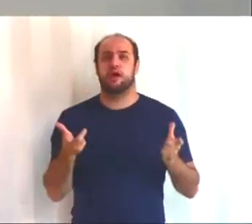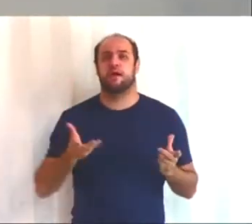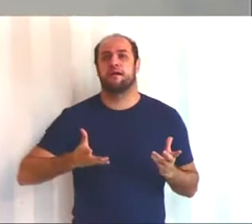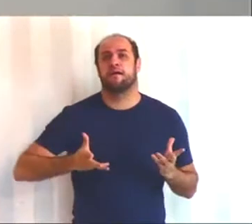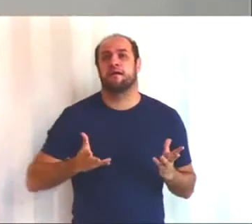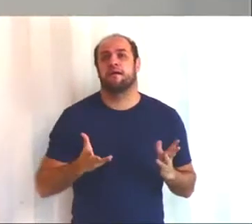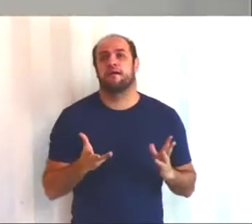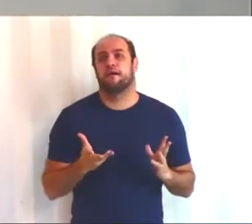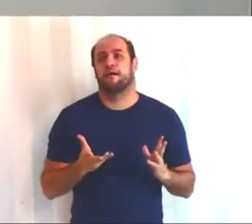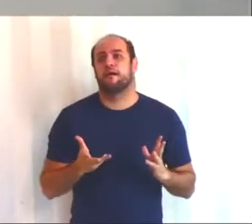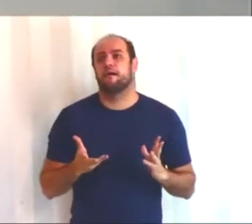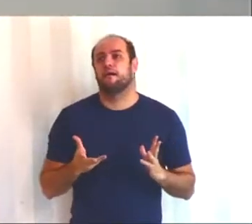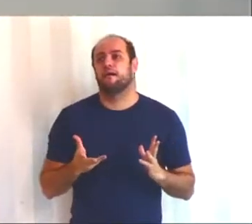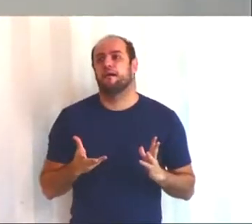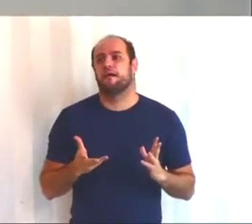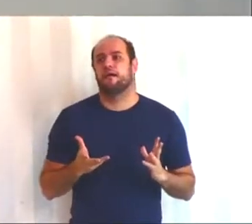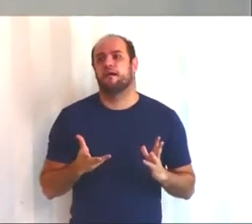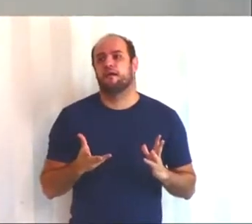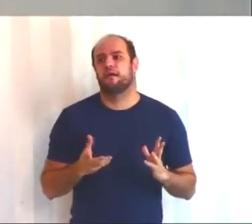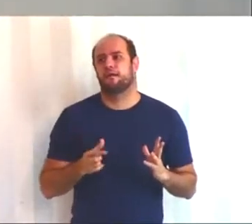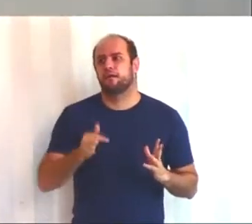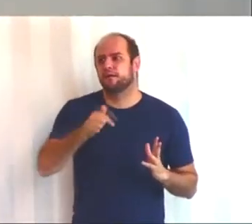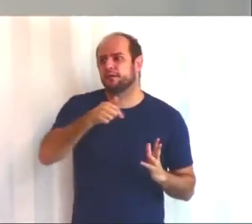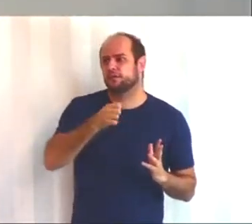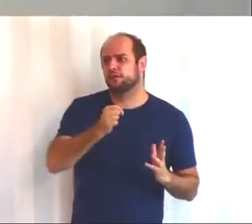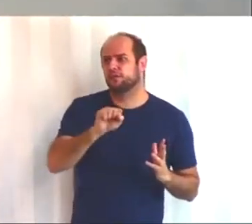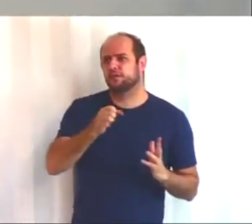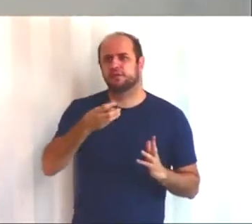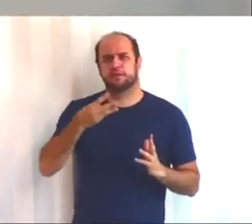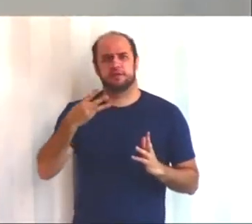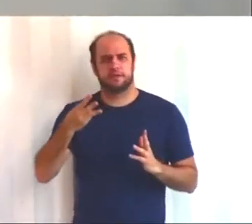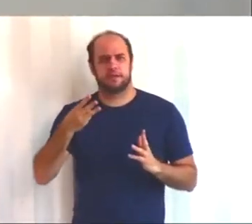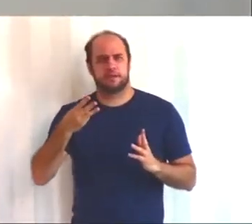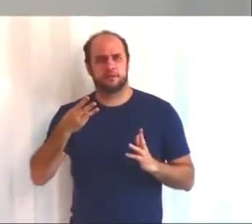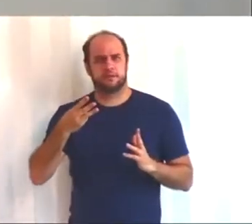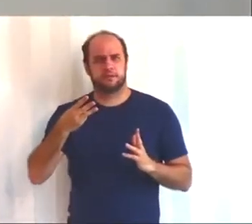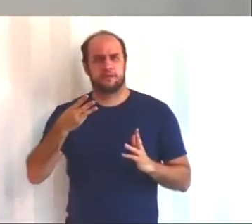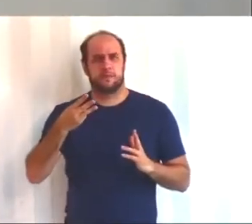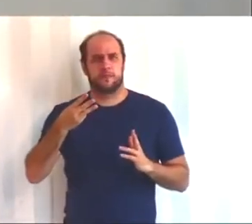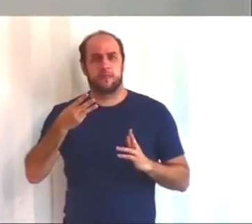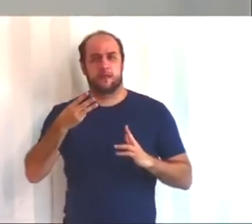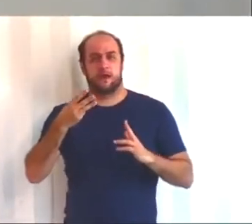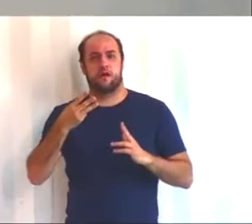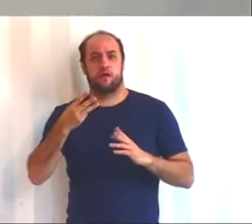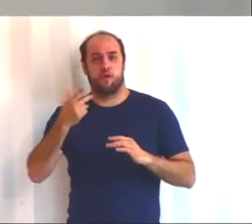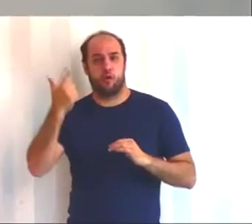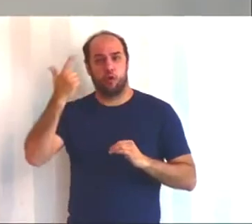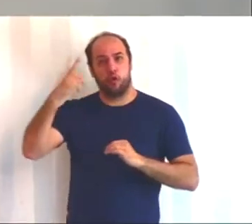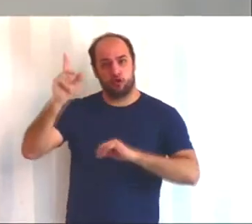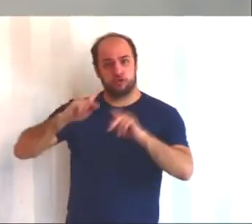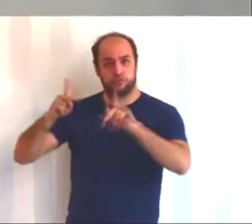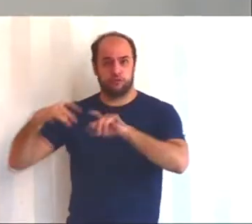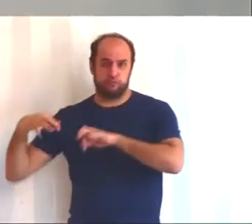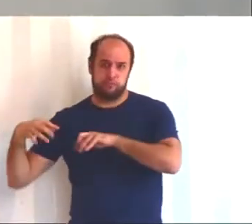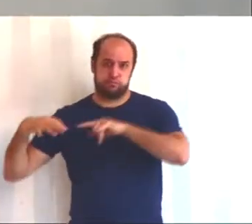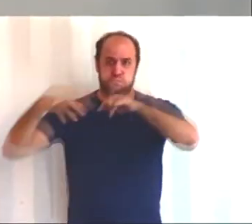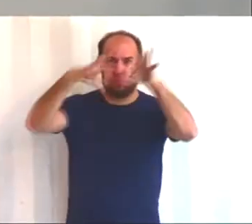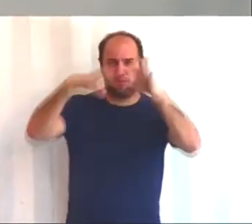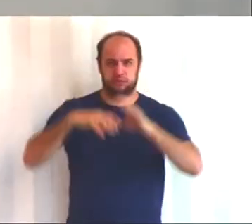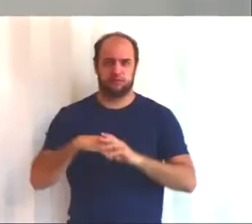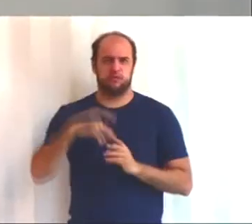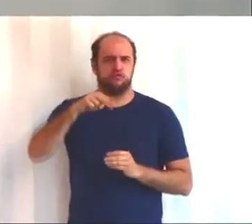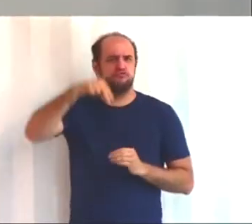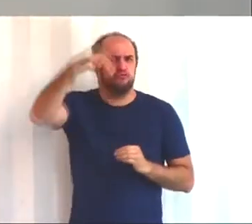em que Senaqueribe, no ano 733, invadiu e tomou o reino do norte. E já não existia